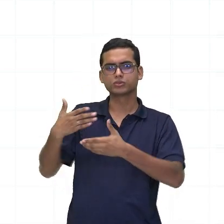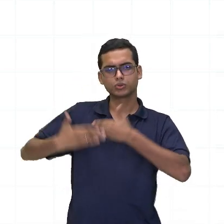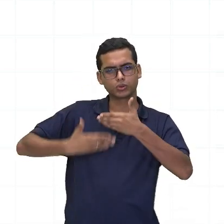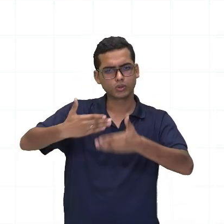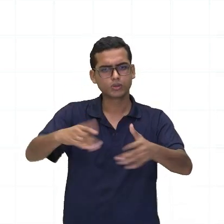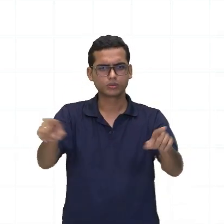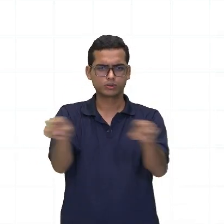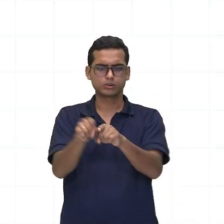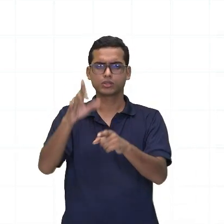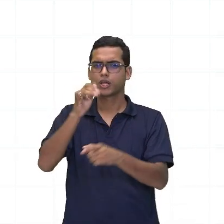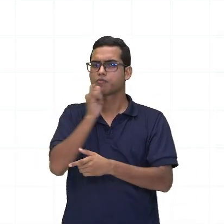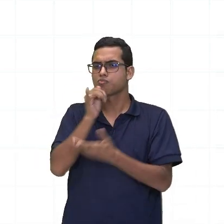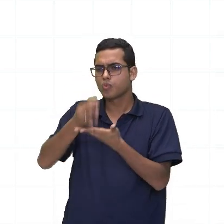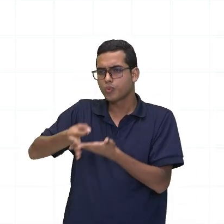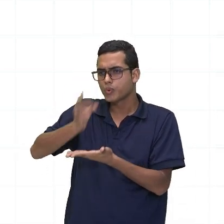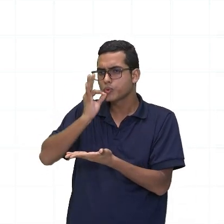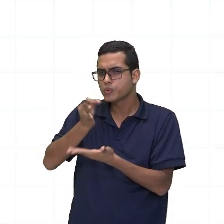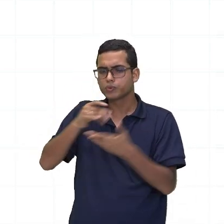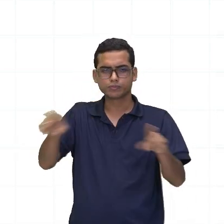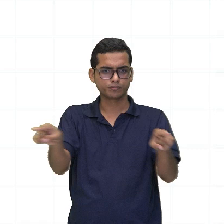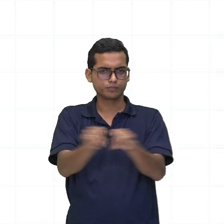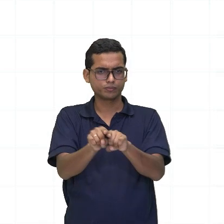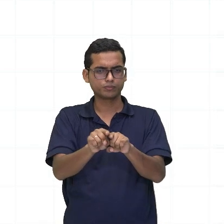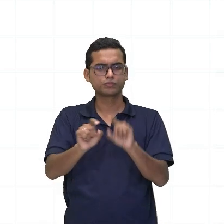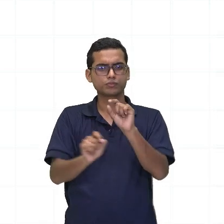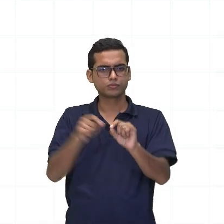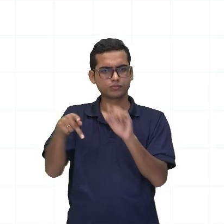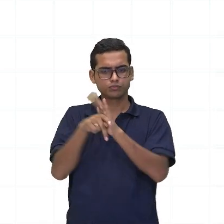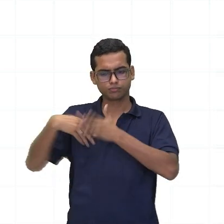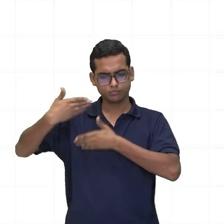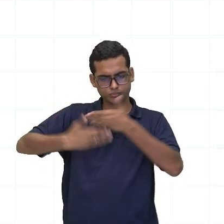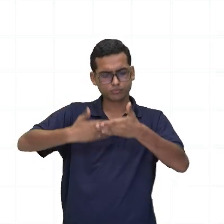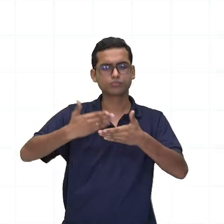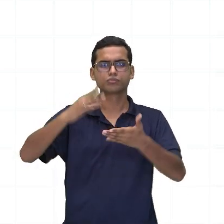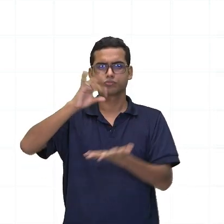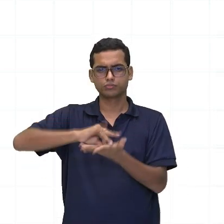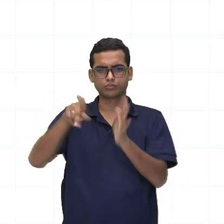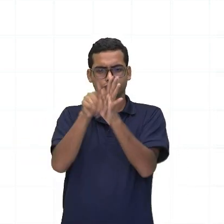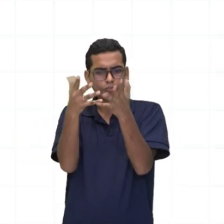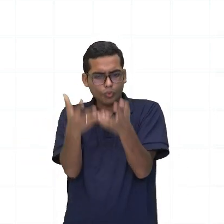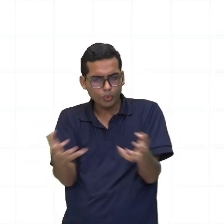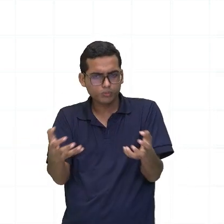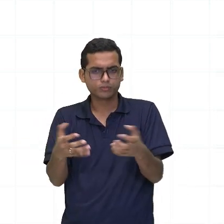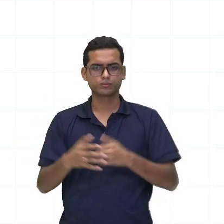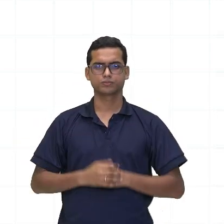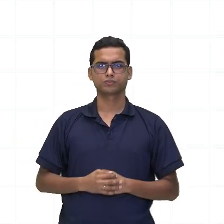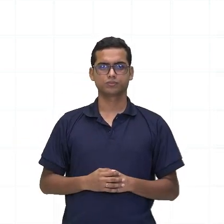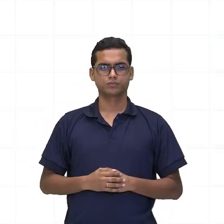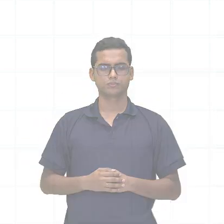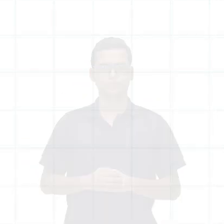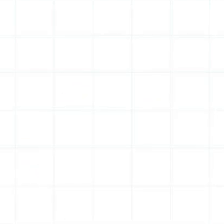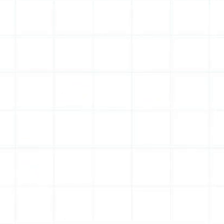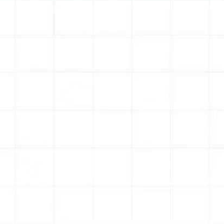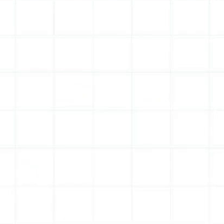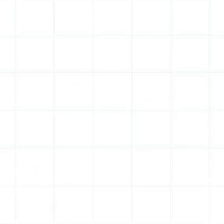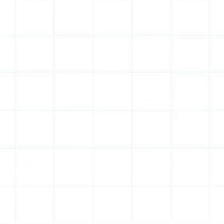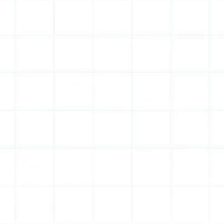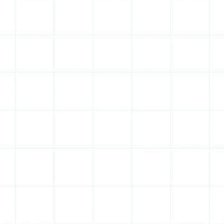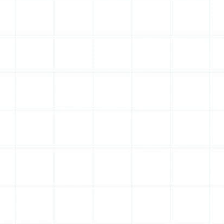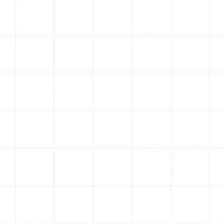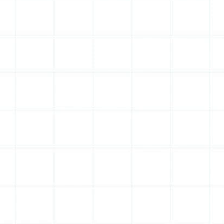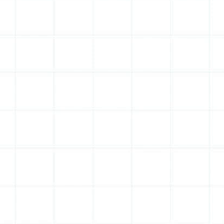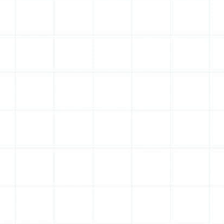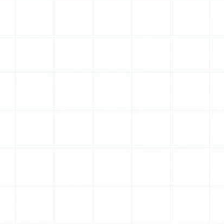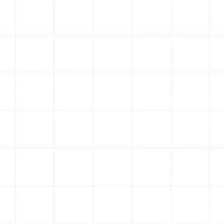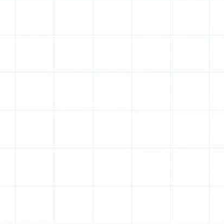nosso café, né? O nosso café, ele passa por um processo de secagem que faz com que ele mantenha ali